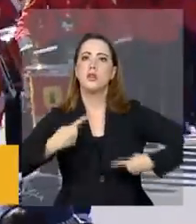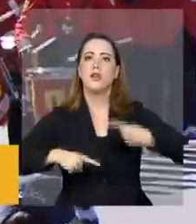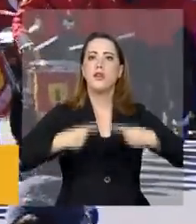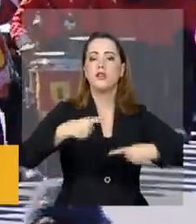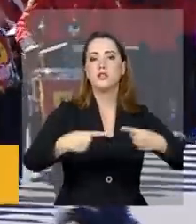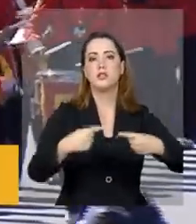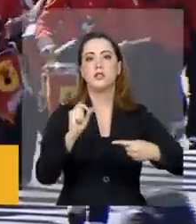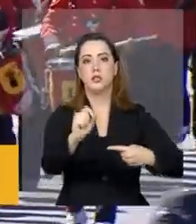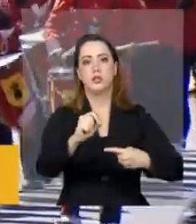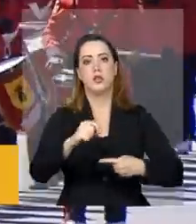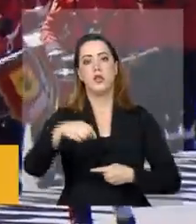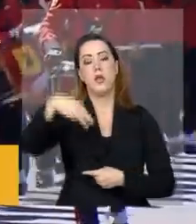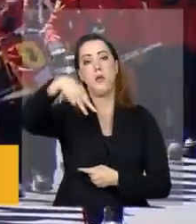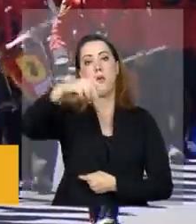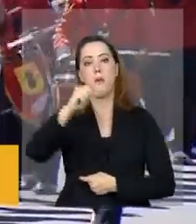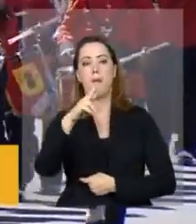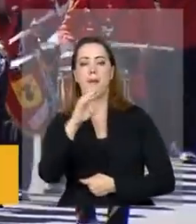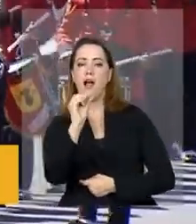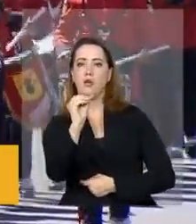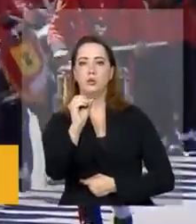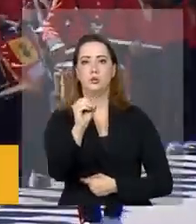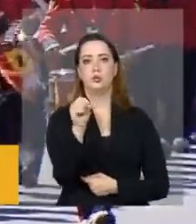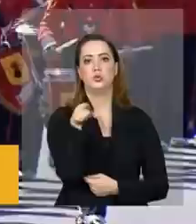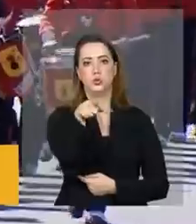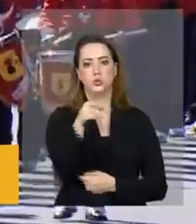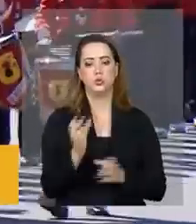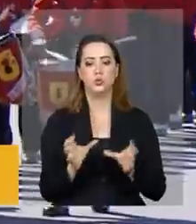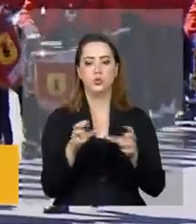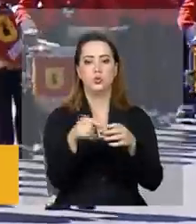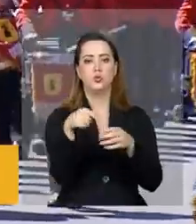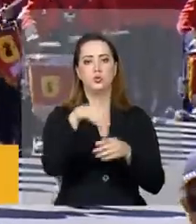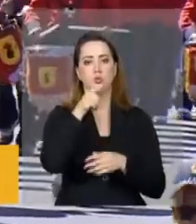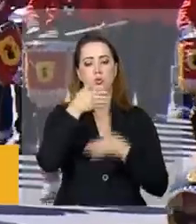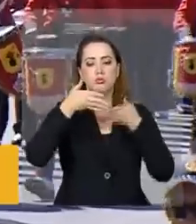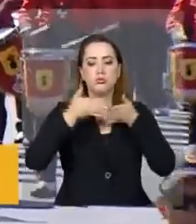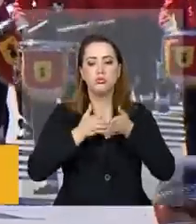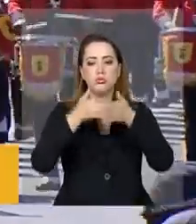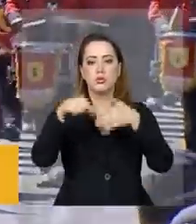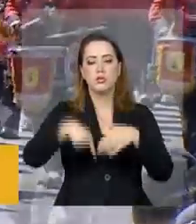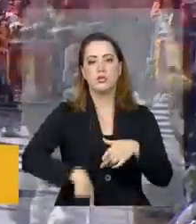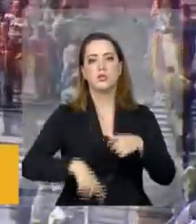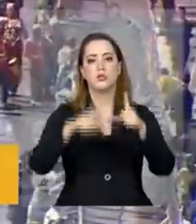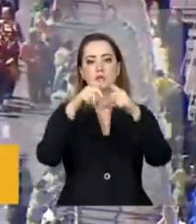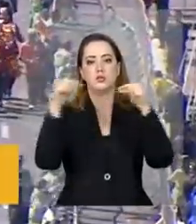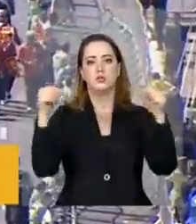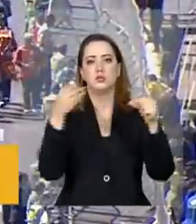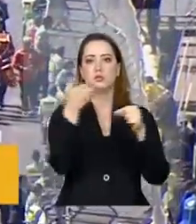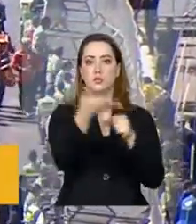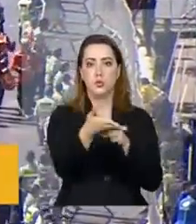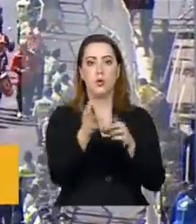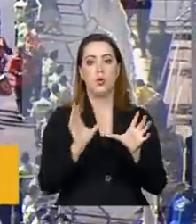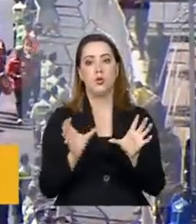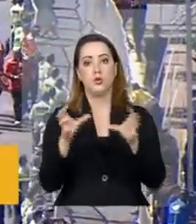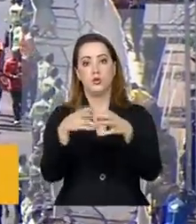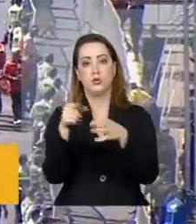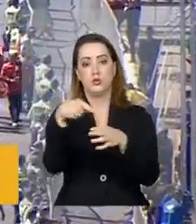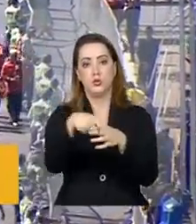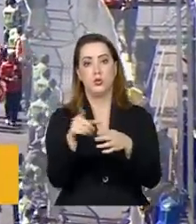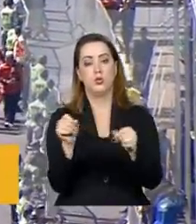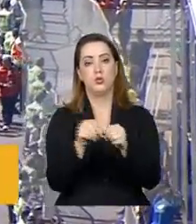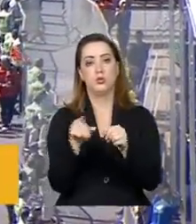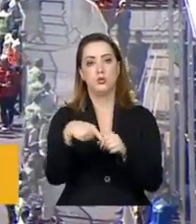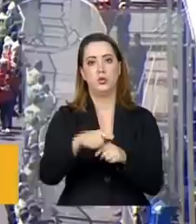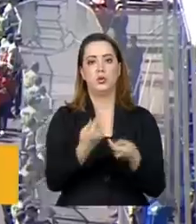Bruno Cristo, comandante do Grupamento de Fuzileiros Navais de Brasília. O grupamento é composto pela